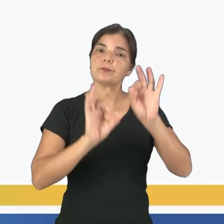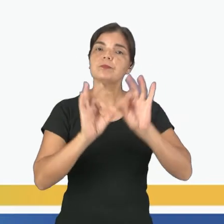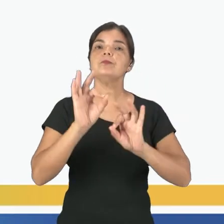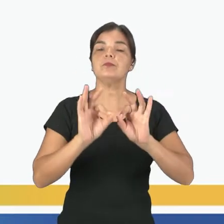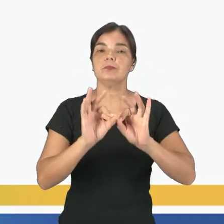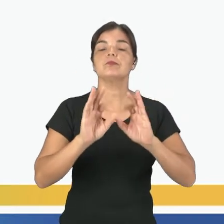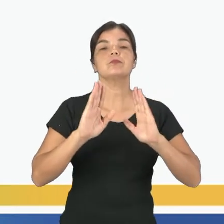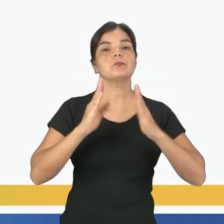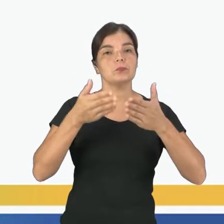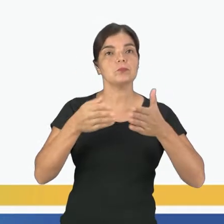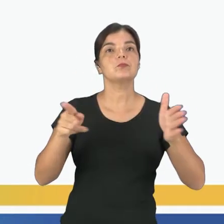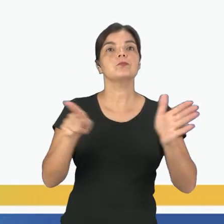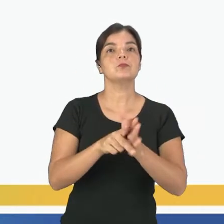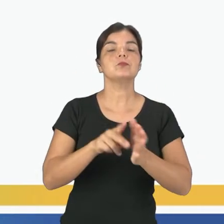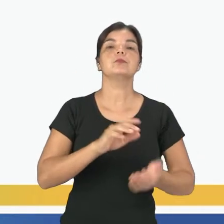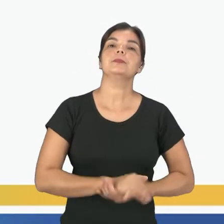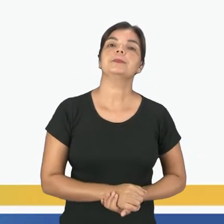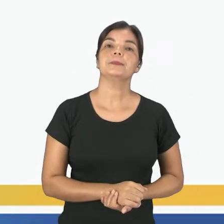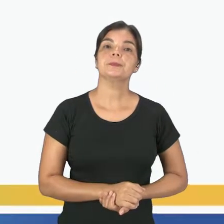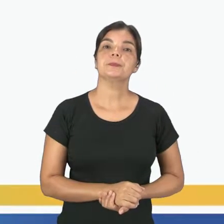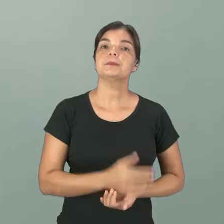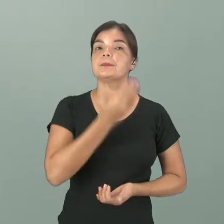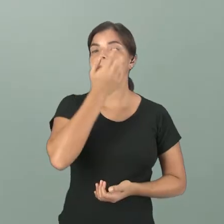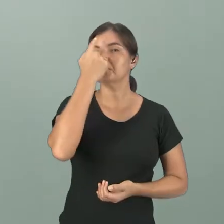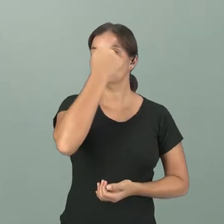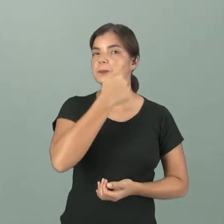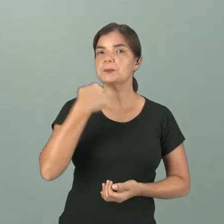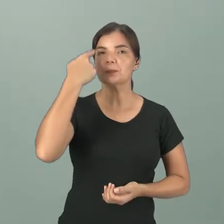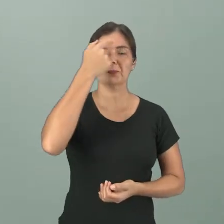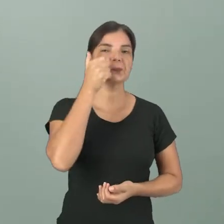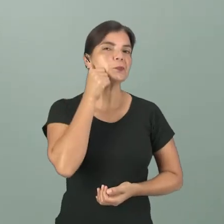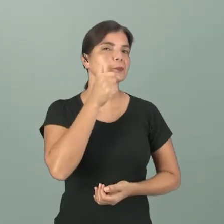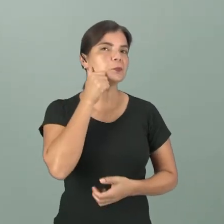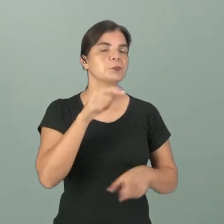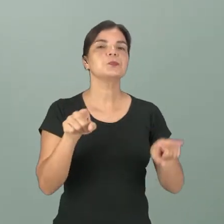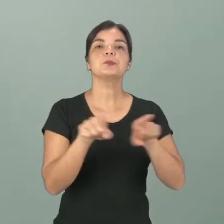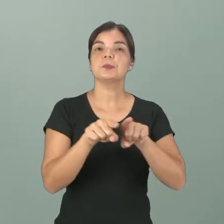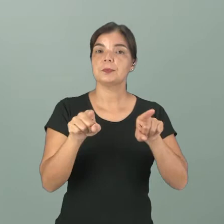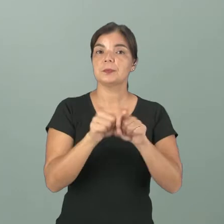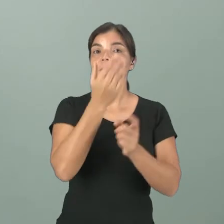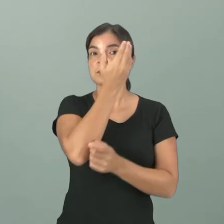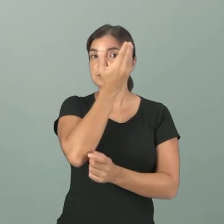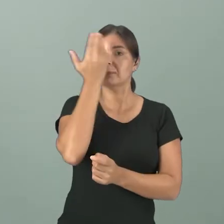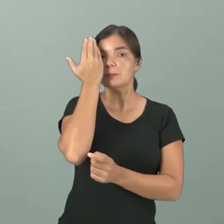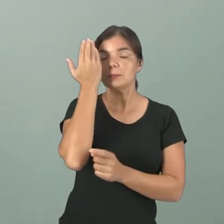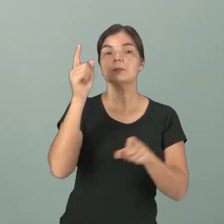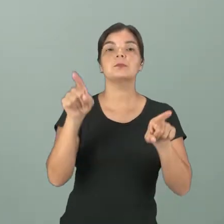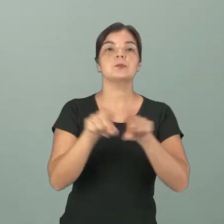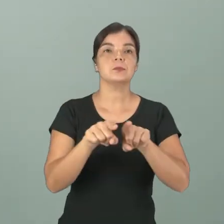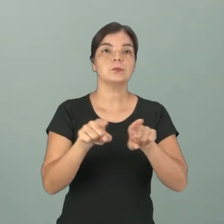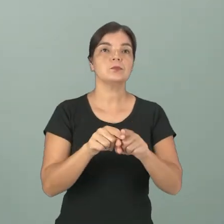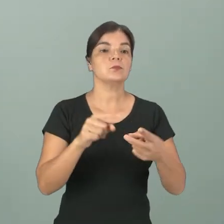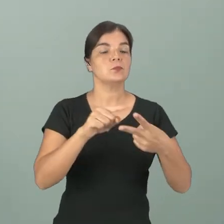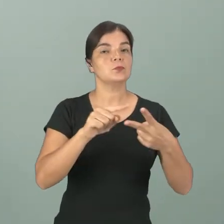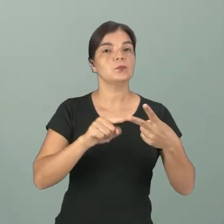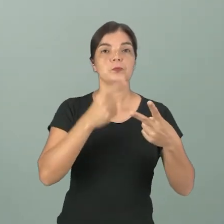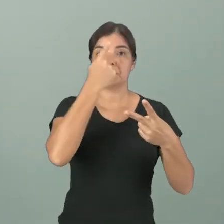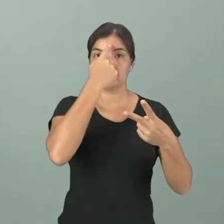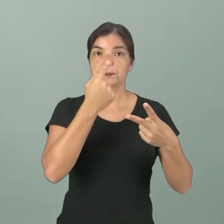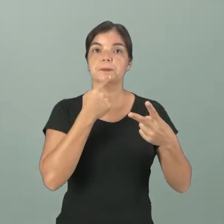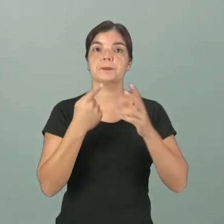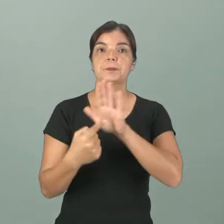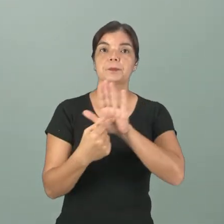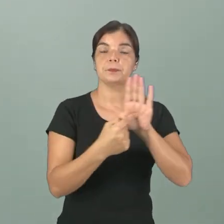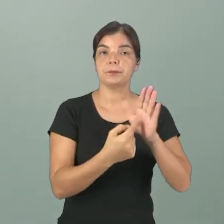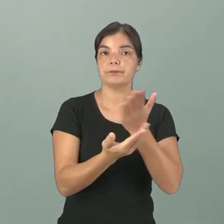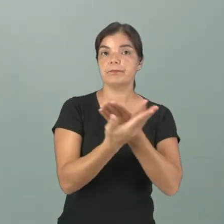com funções específicas. E rostos femininos também podem entrar nas máscaras. Nós temos aqui duas máscaras que eu